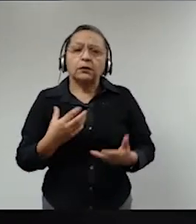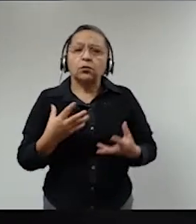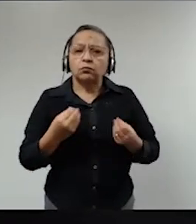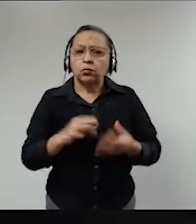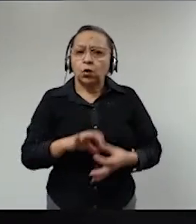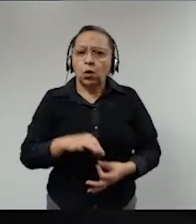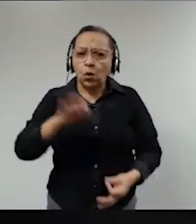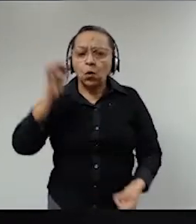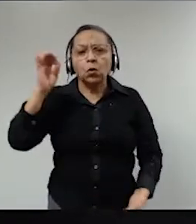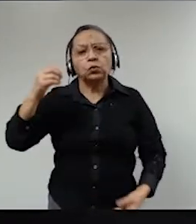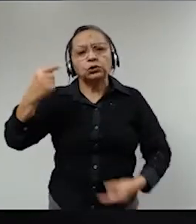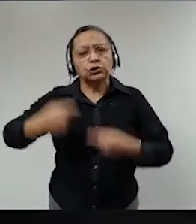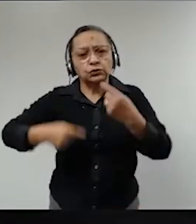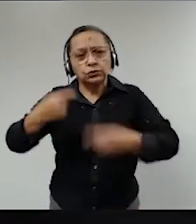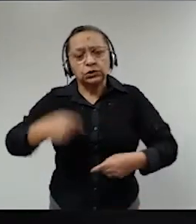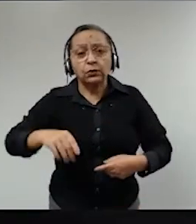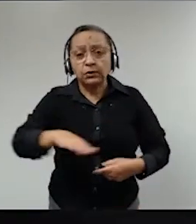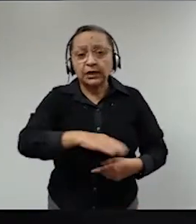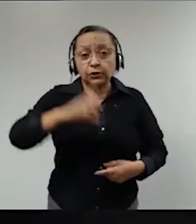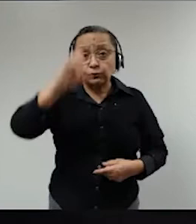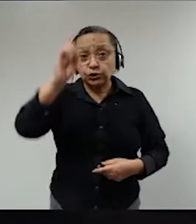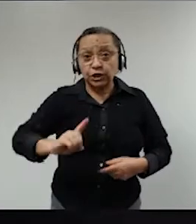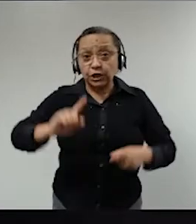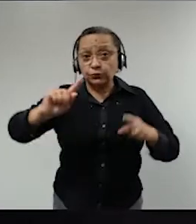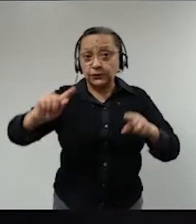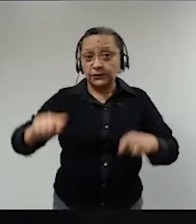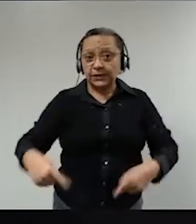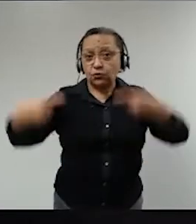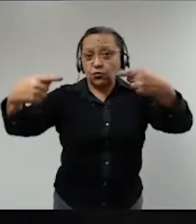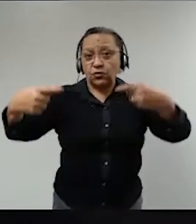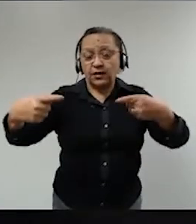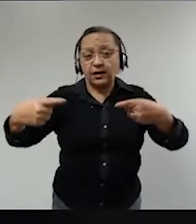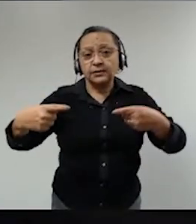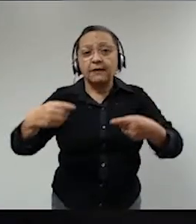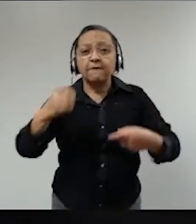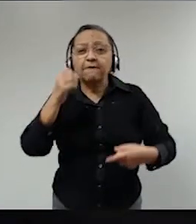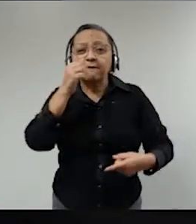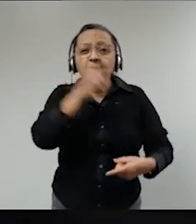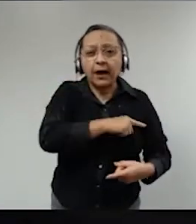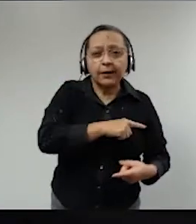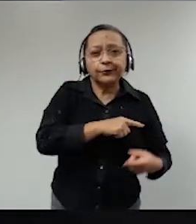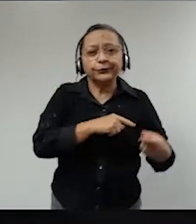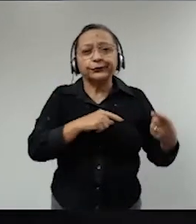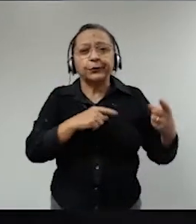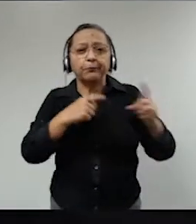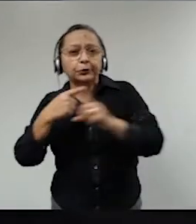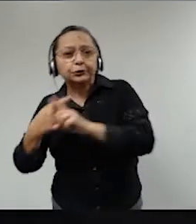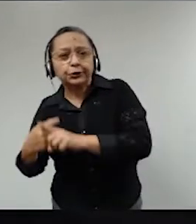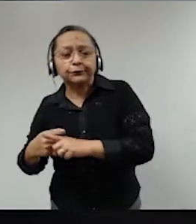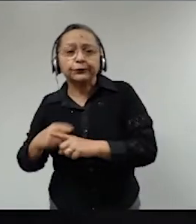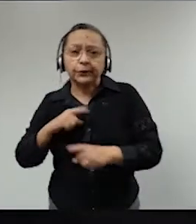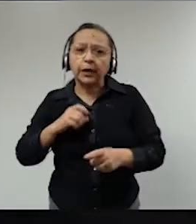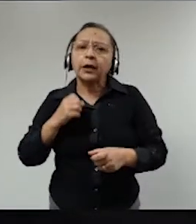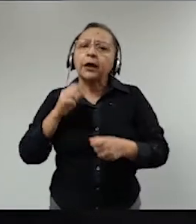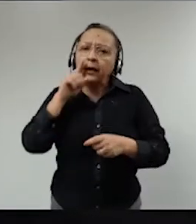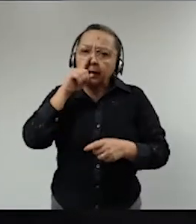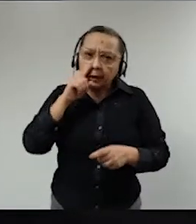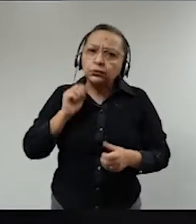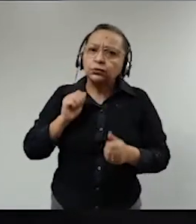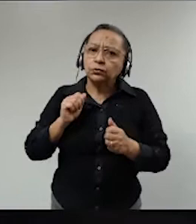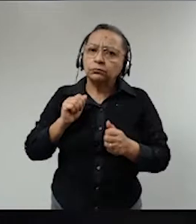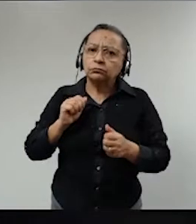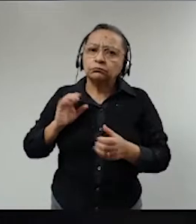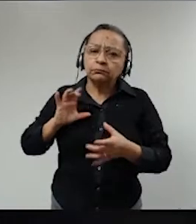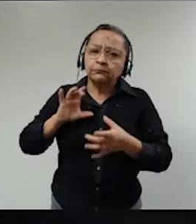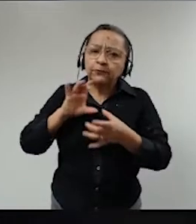da concorrência sobre falsos positivos, falsos negativos e o risco atrelado a cada um deles, sendo, sem dúvida,